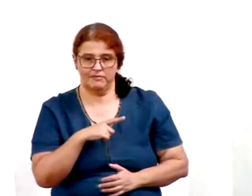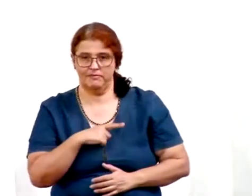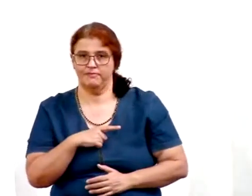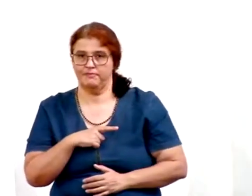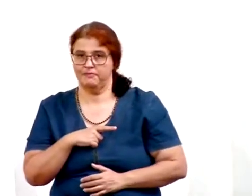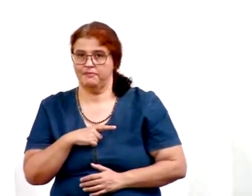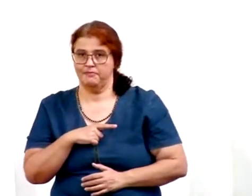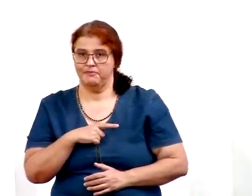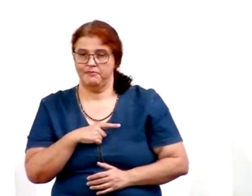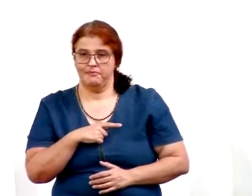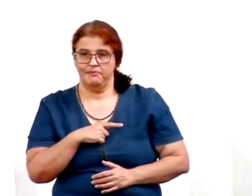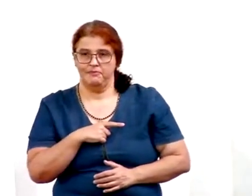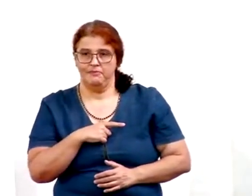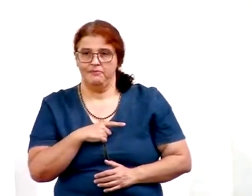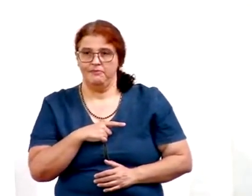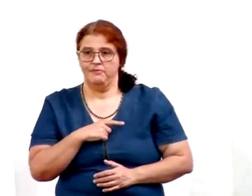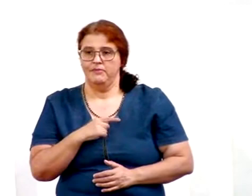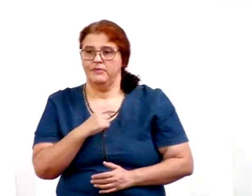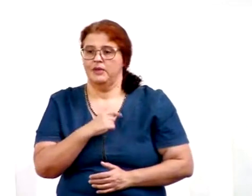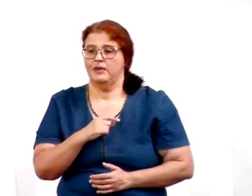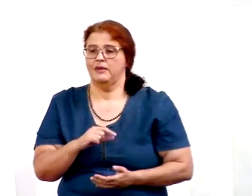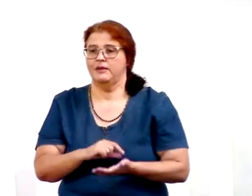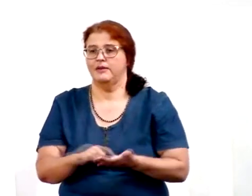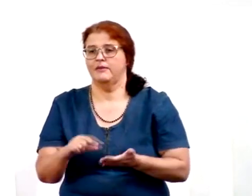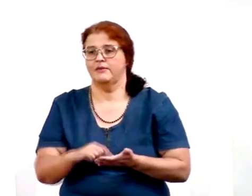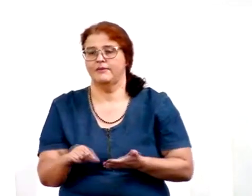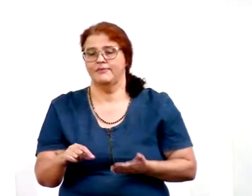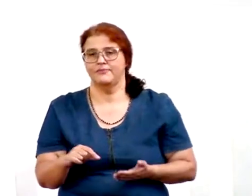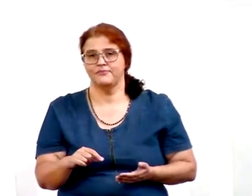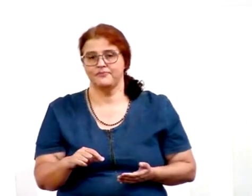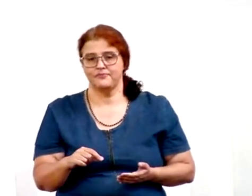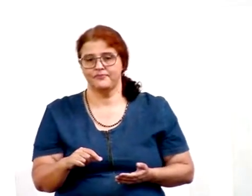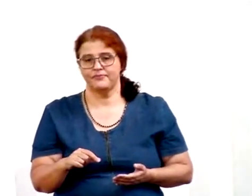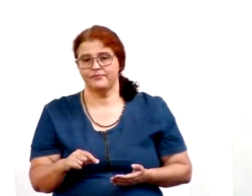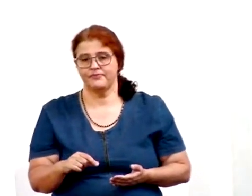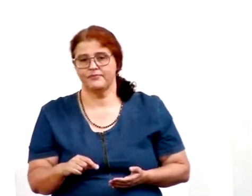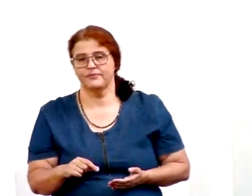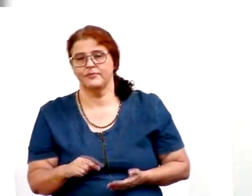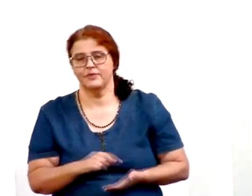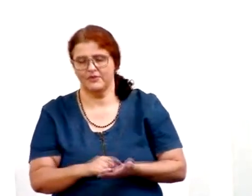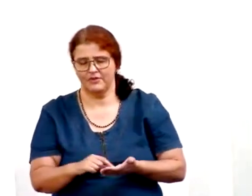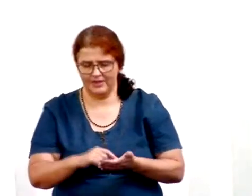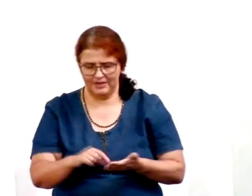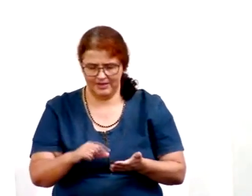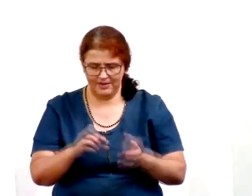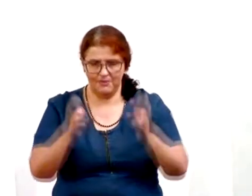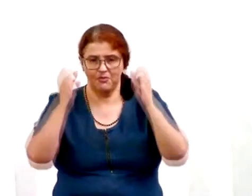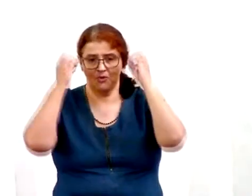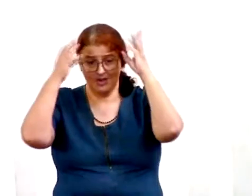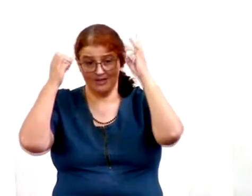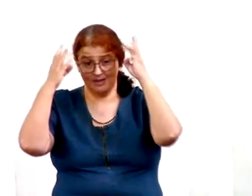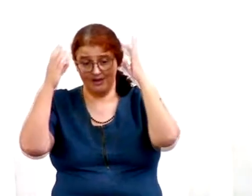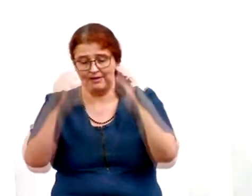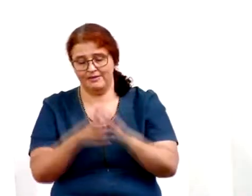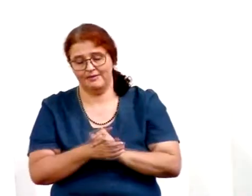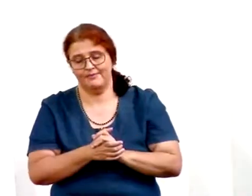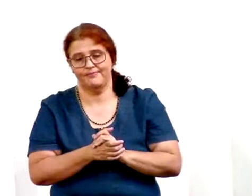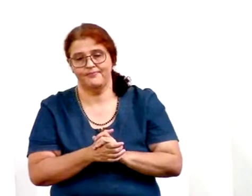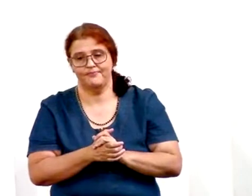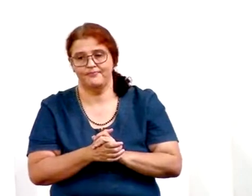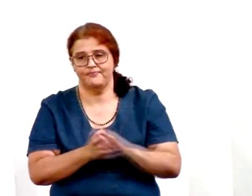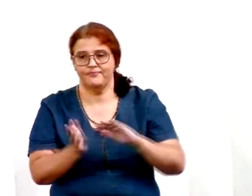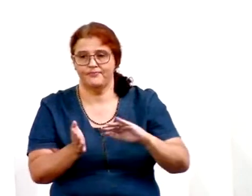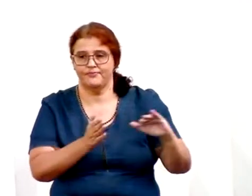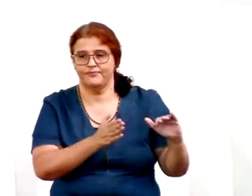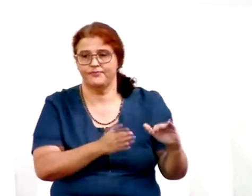capítulo 32, versos 6 e 7, a respeito da idolatria. Moisés estava ao pé do monte, não